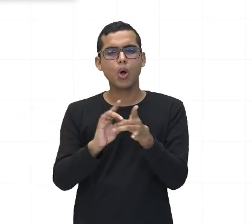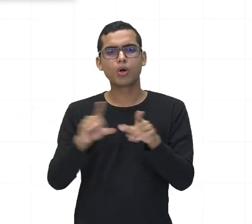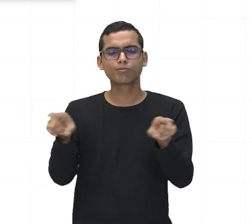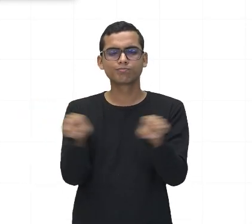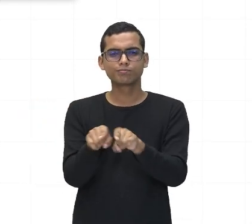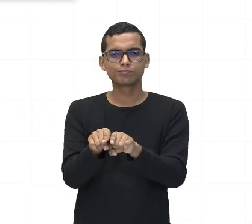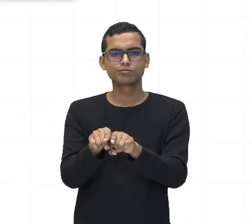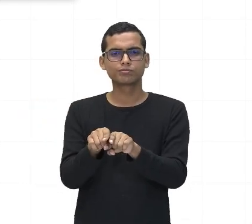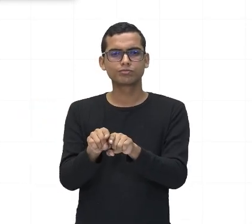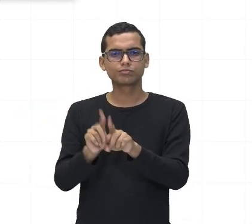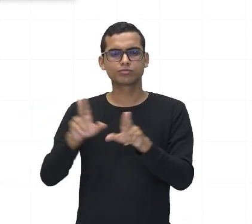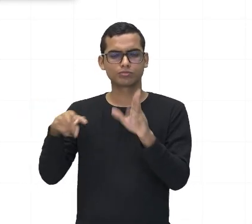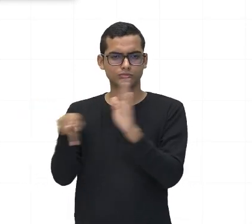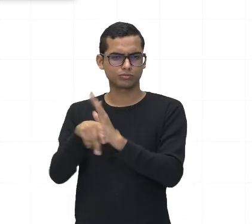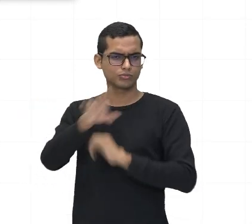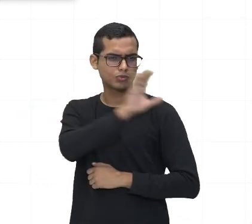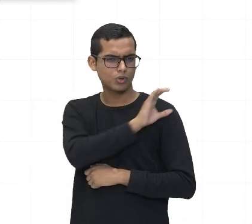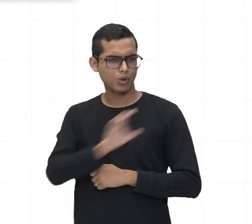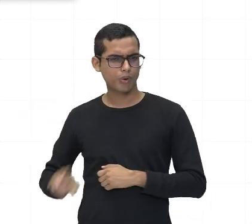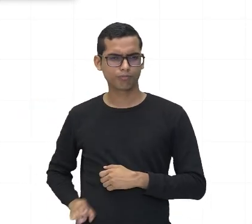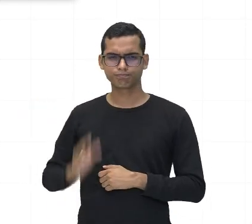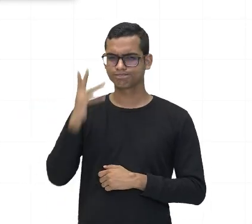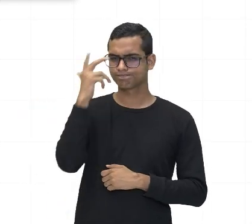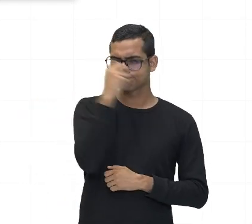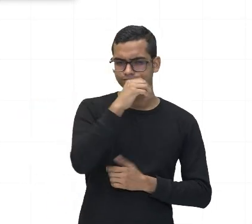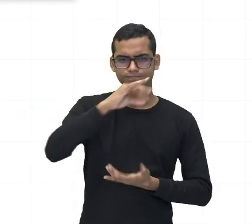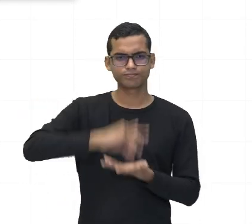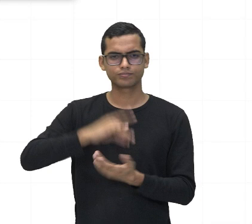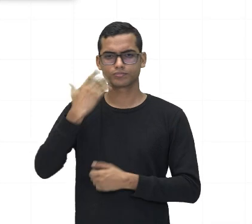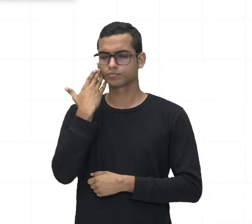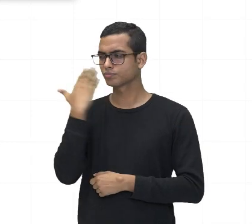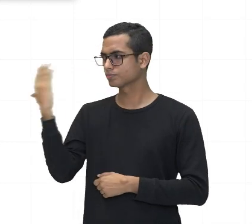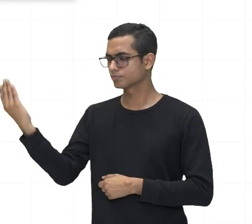a mensagem cristã, que está na próxima cartela.